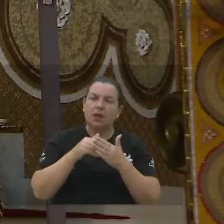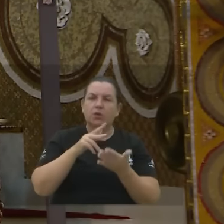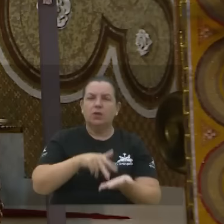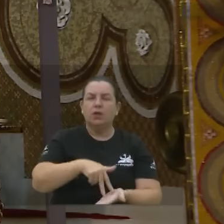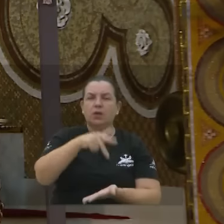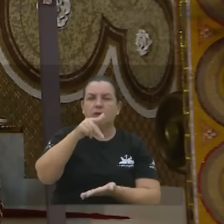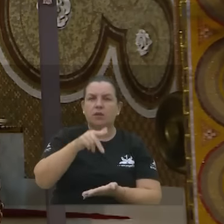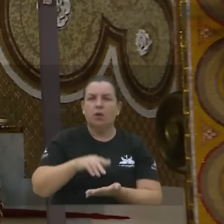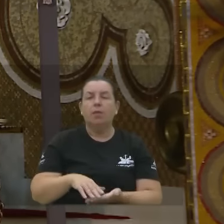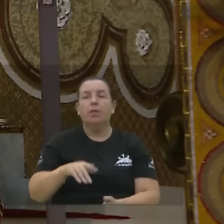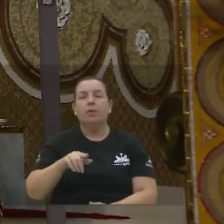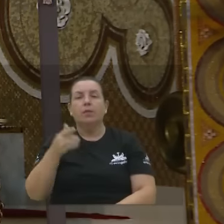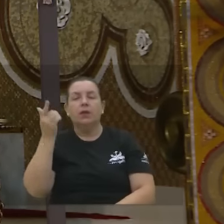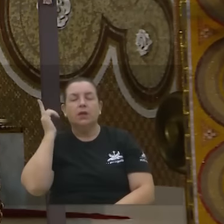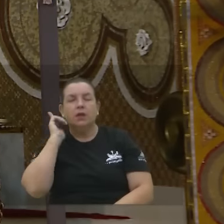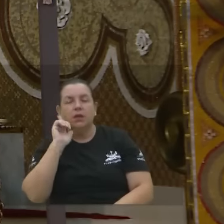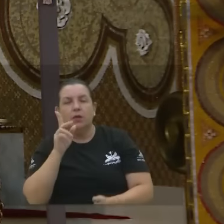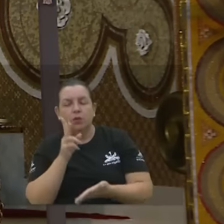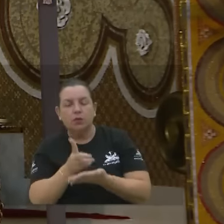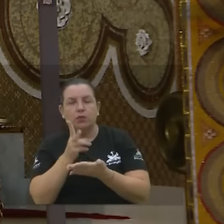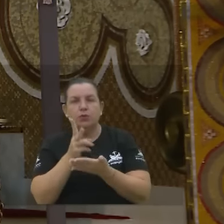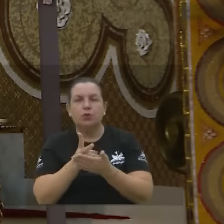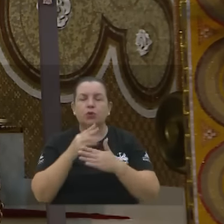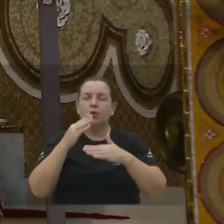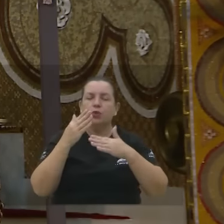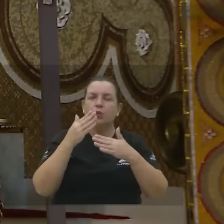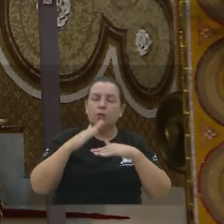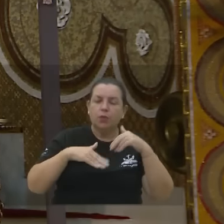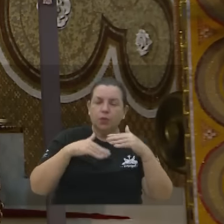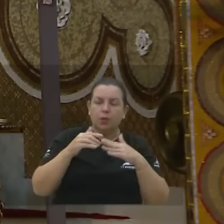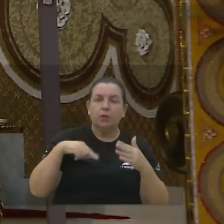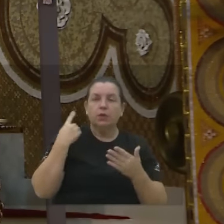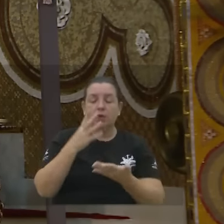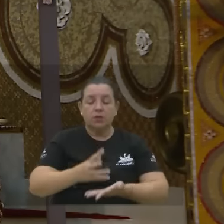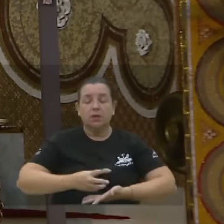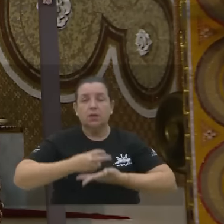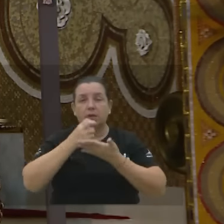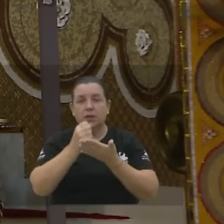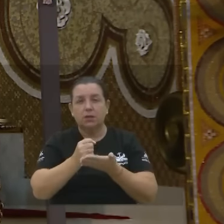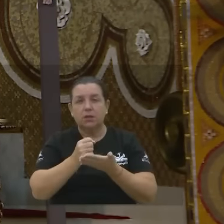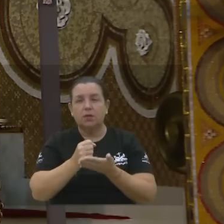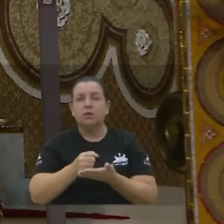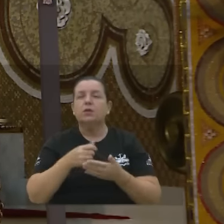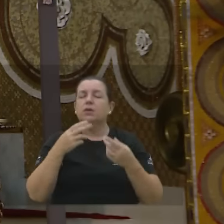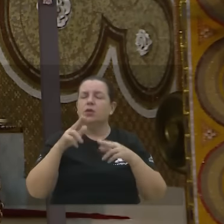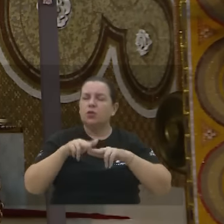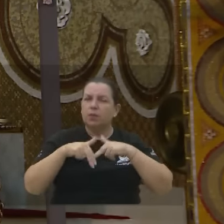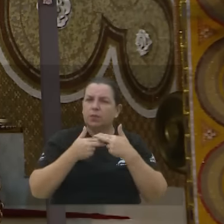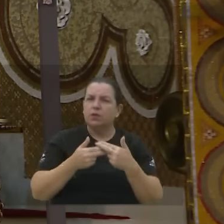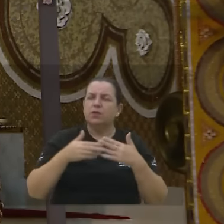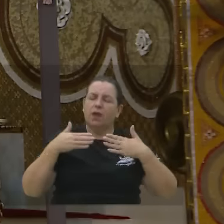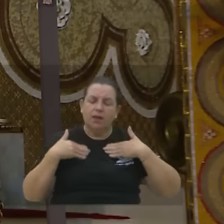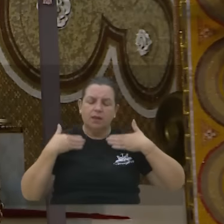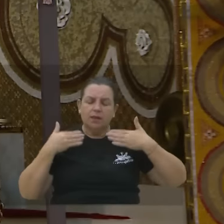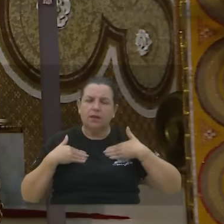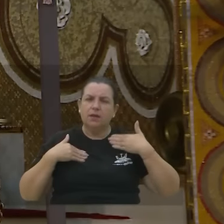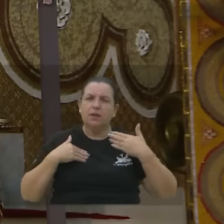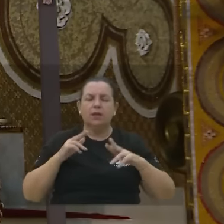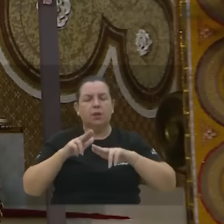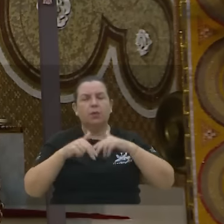para que a contínua obra da nossa redenção seja causa de eterna alegria